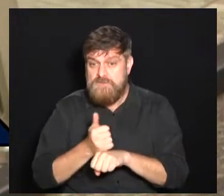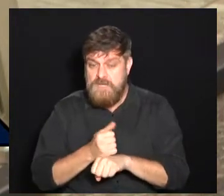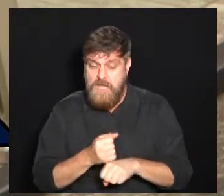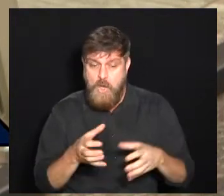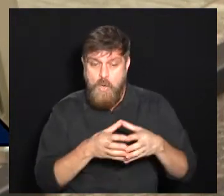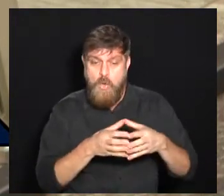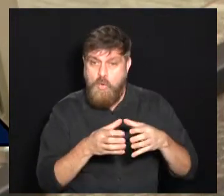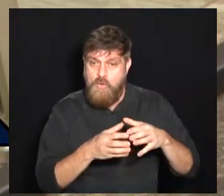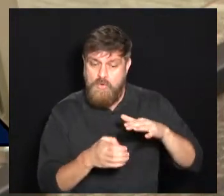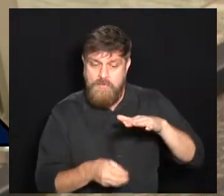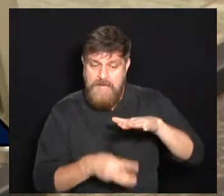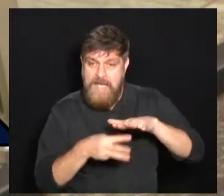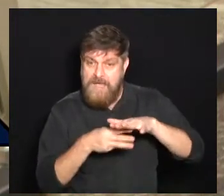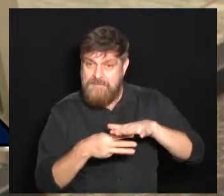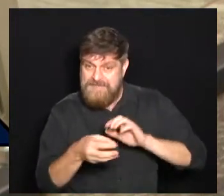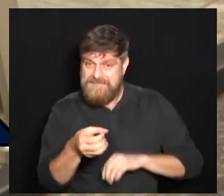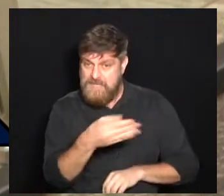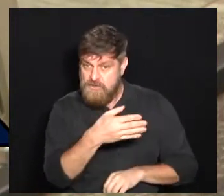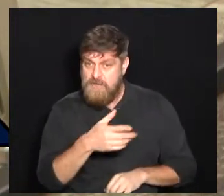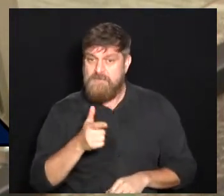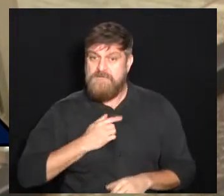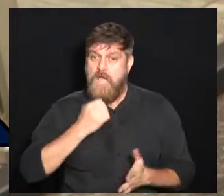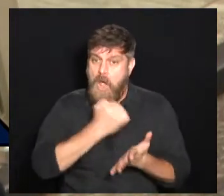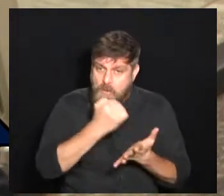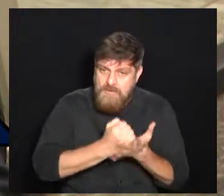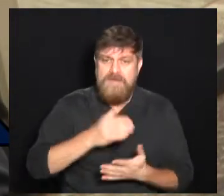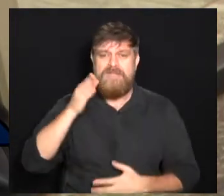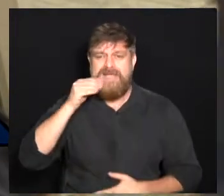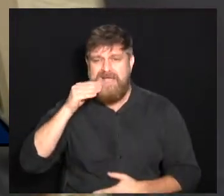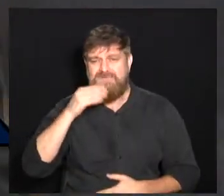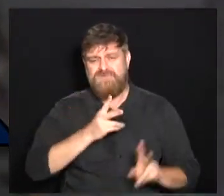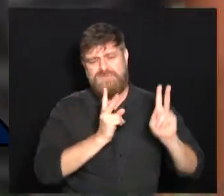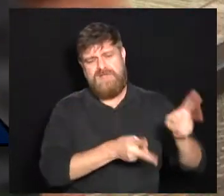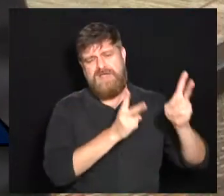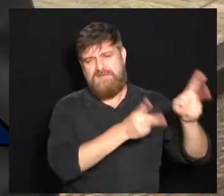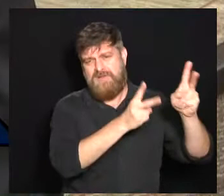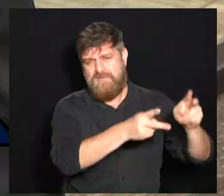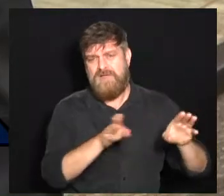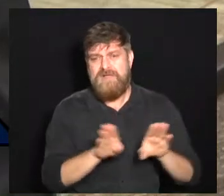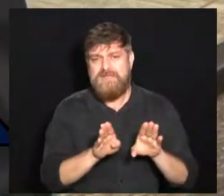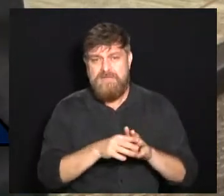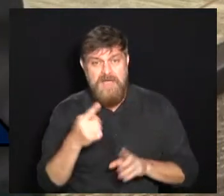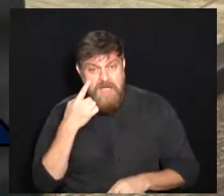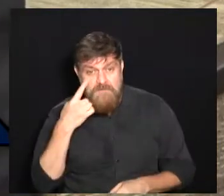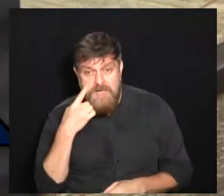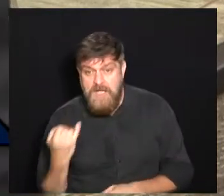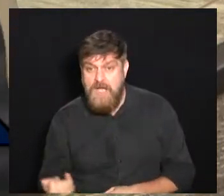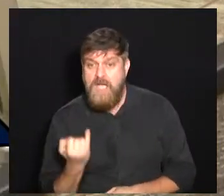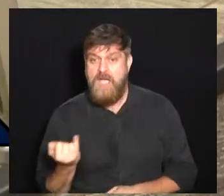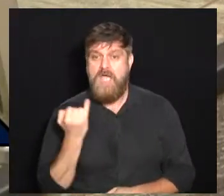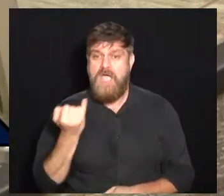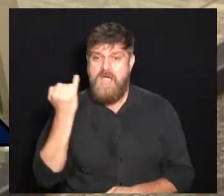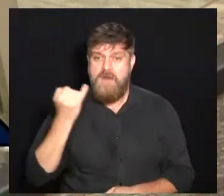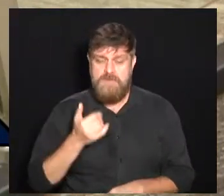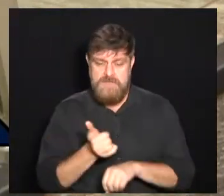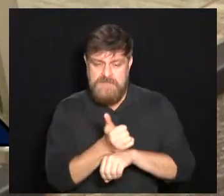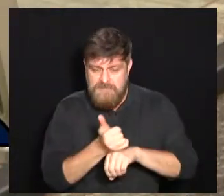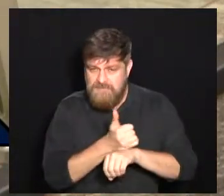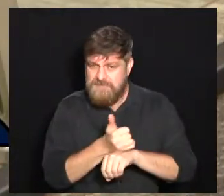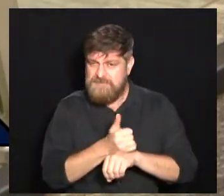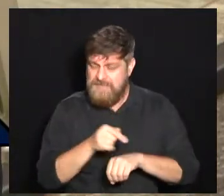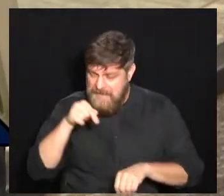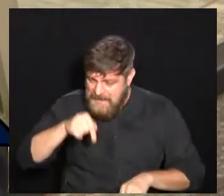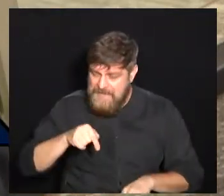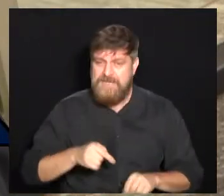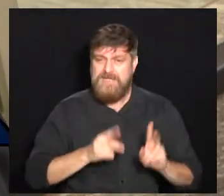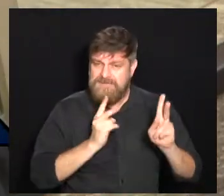organização social, a nova ganhadora, que ela possa estar assistindo também, vendo a importância desses profissionais para que eles